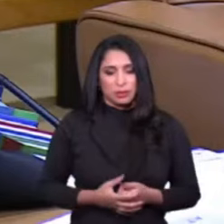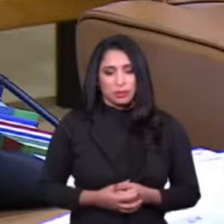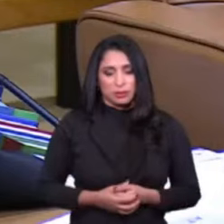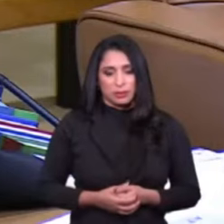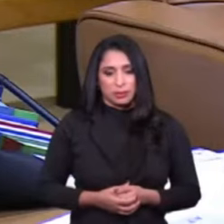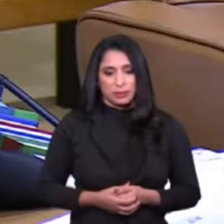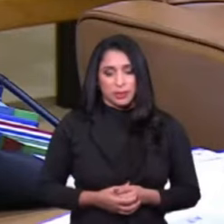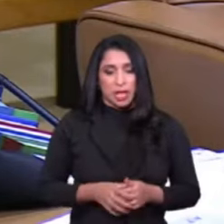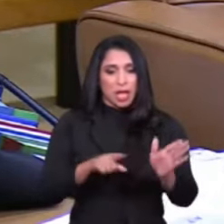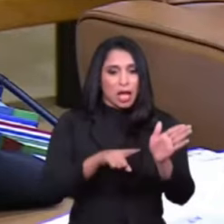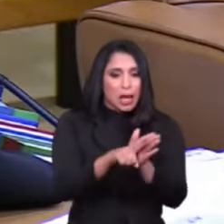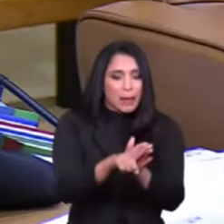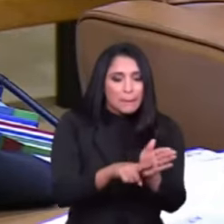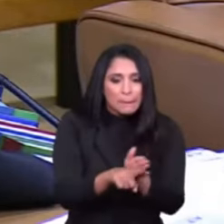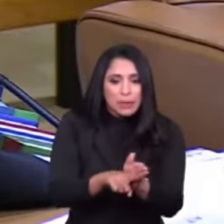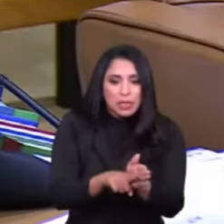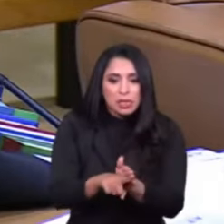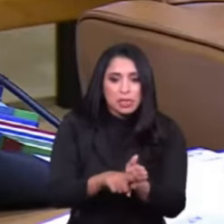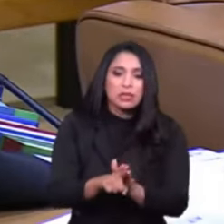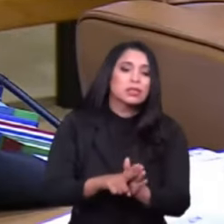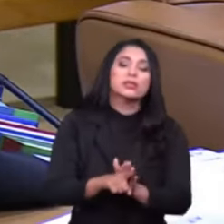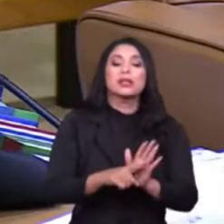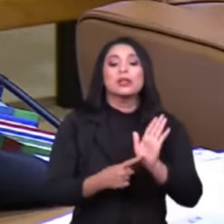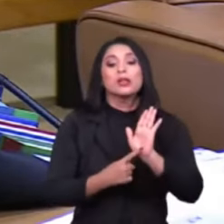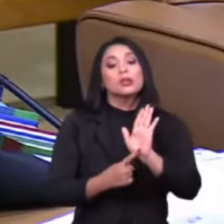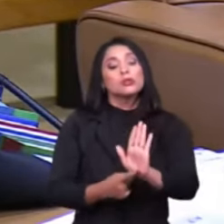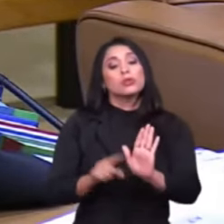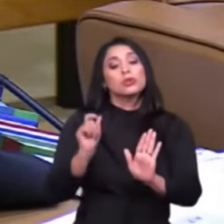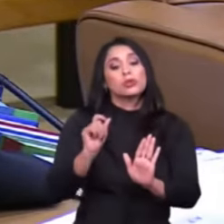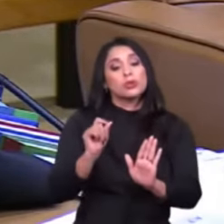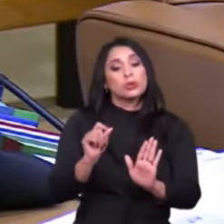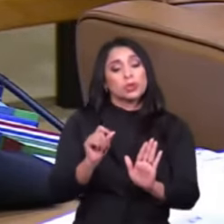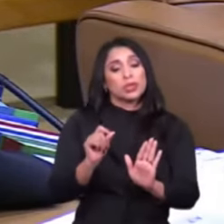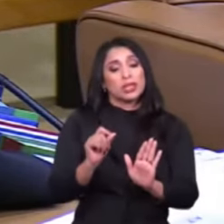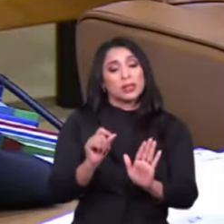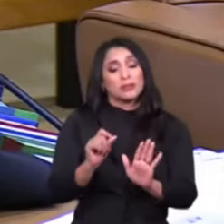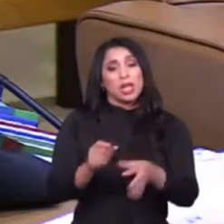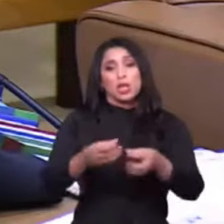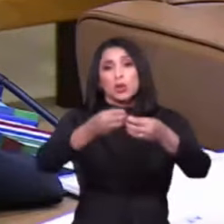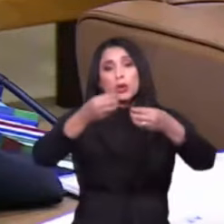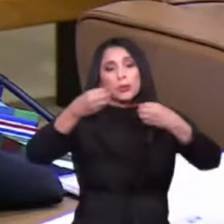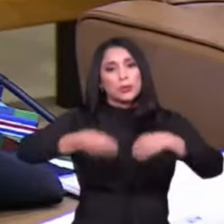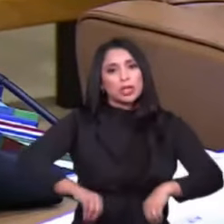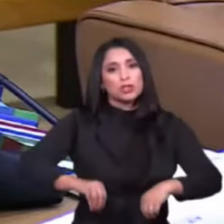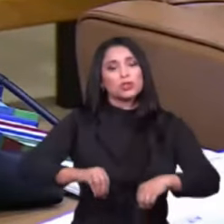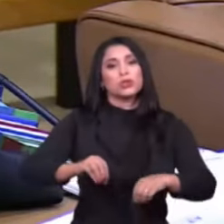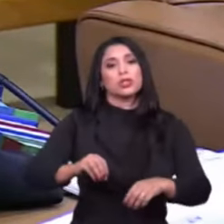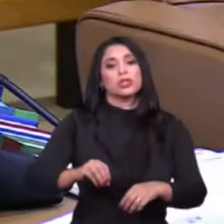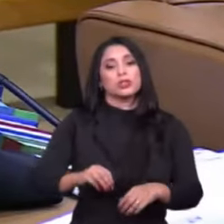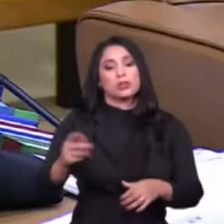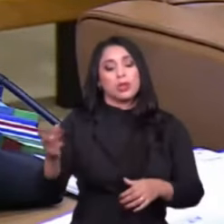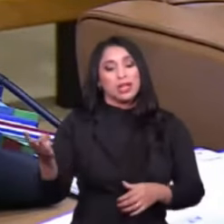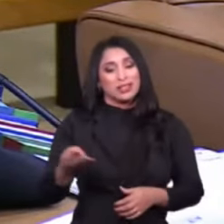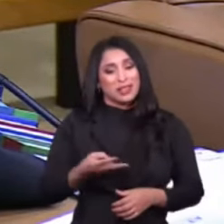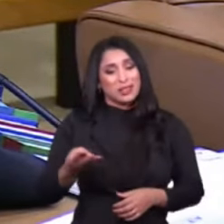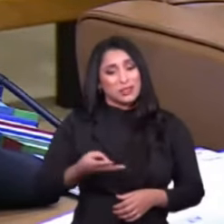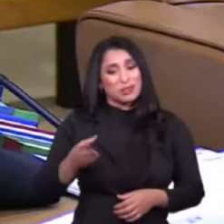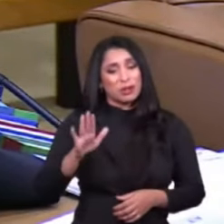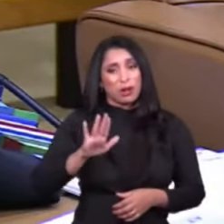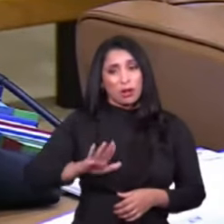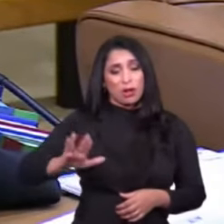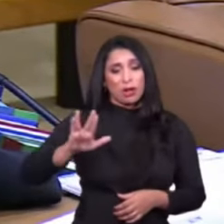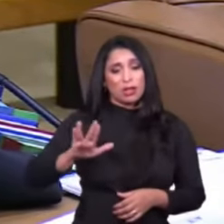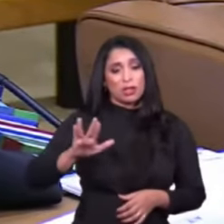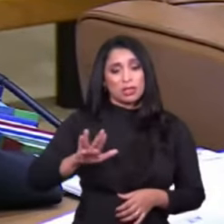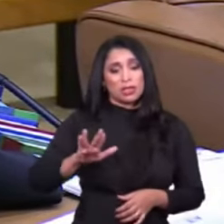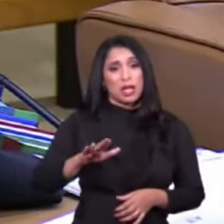A pesquisa da UNODC mostrou que a percepção dos danos causados pela cannabis diminuíram nas áreas onde